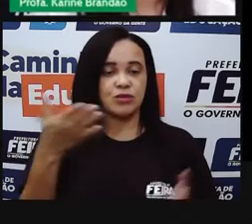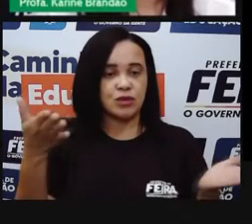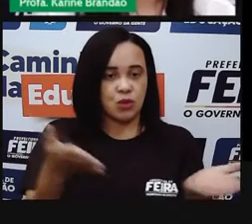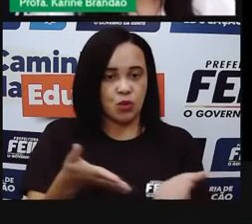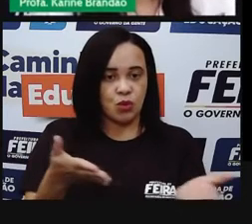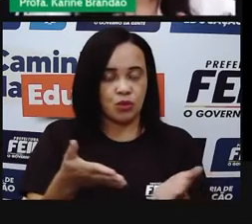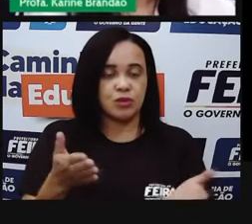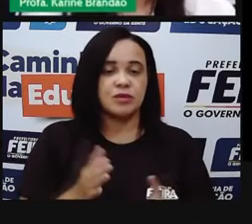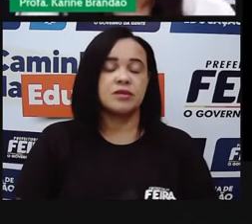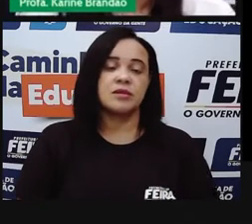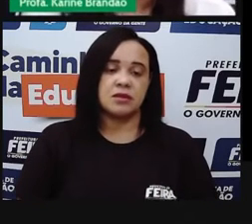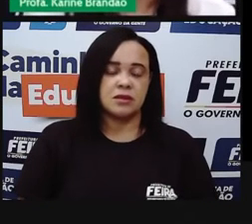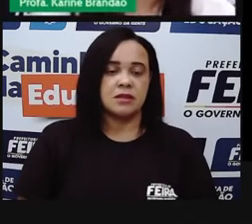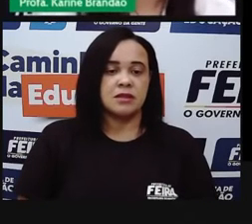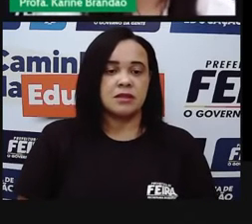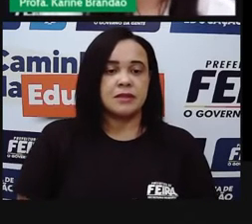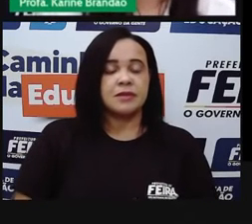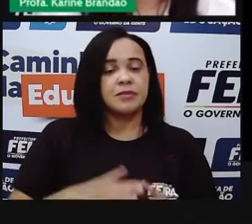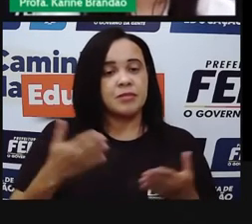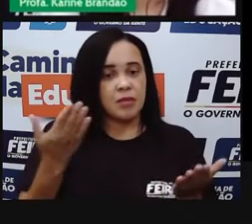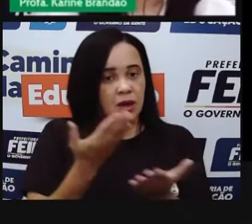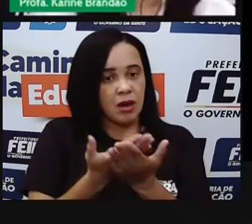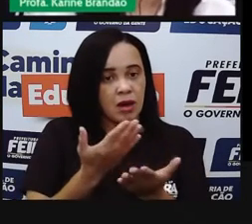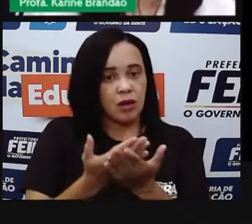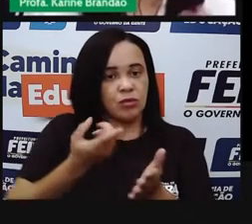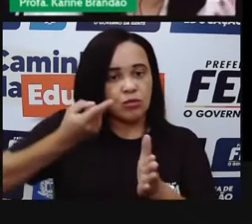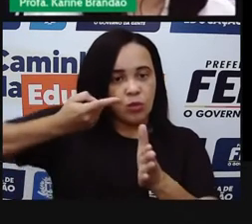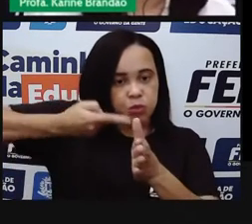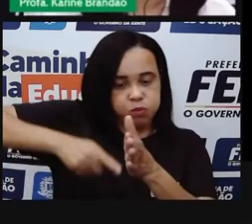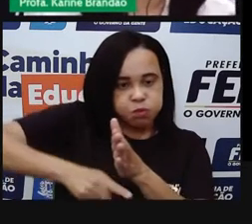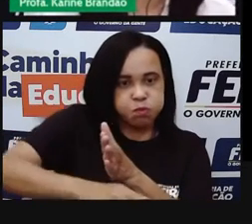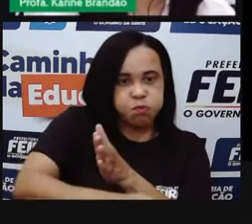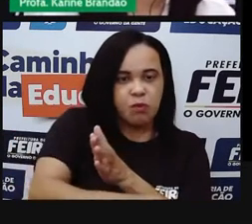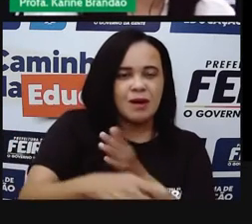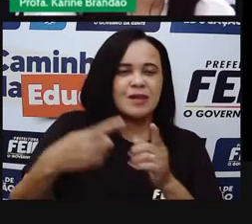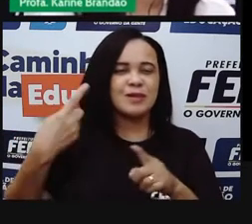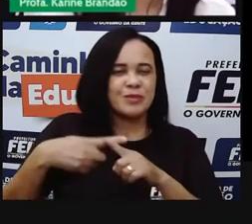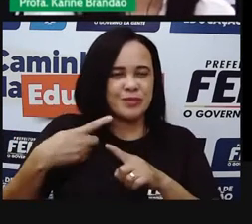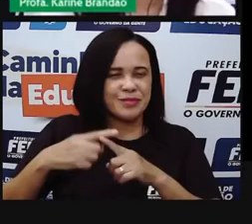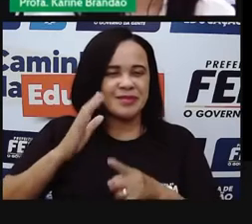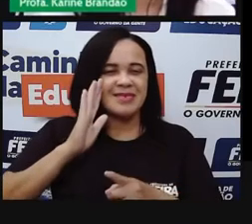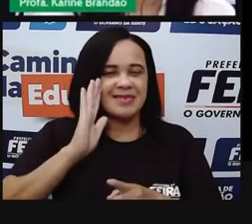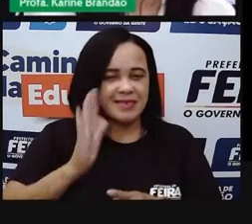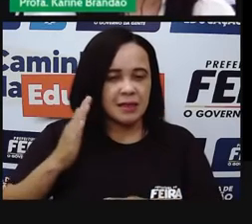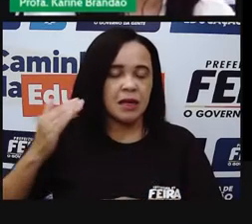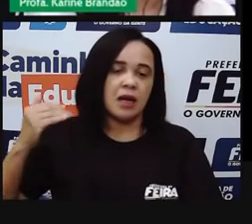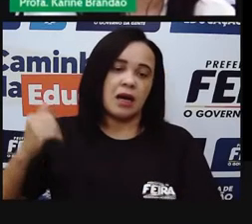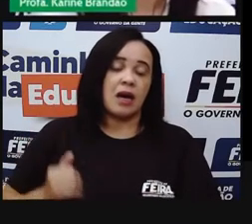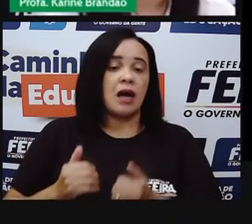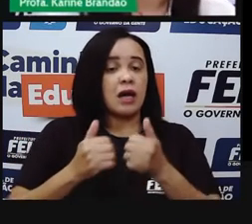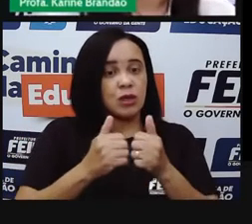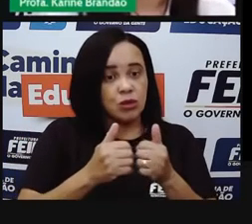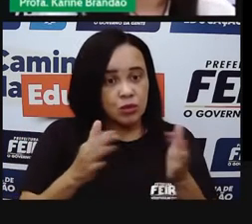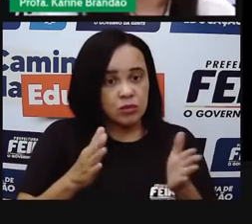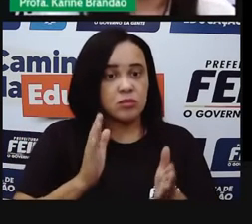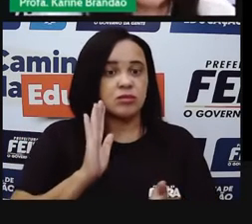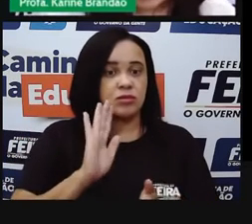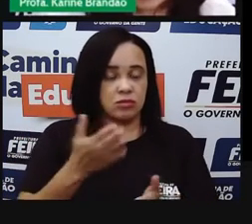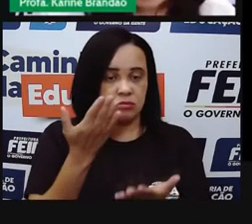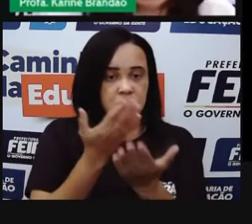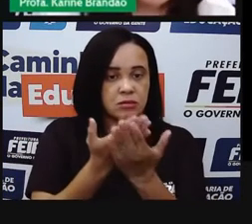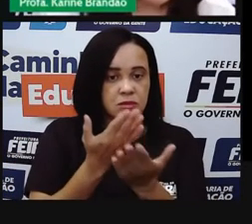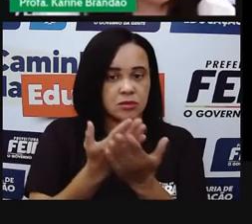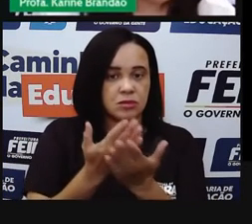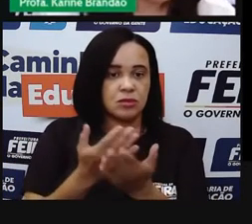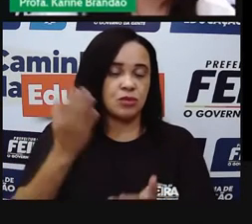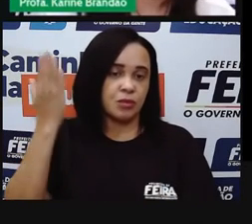Hoje nós vamos aprofundar um pouco mais do que nós já havíamos começado, né, de estudo na última